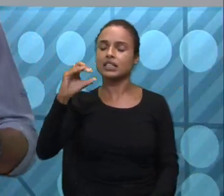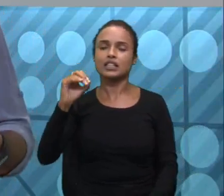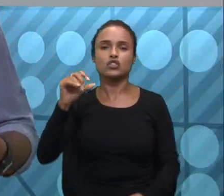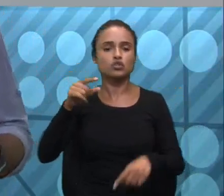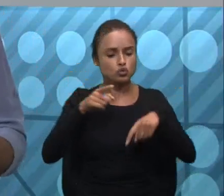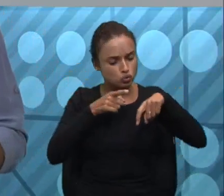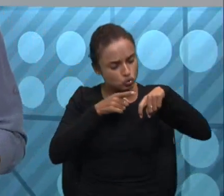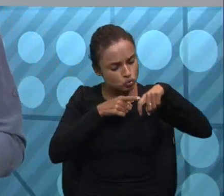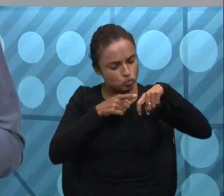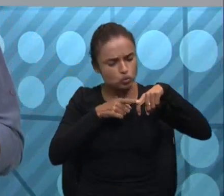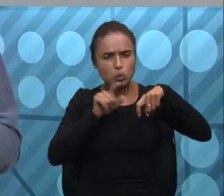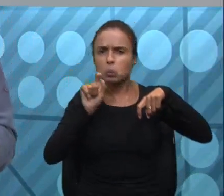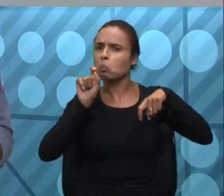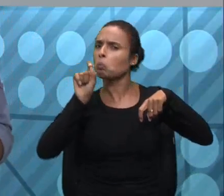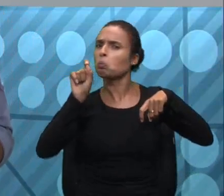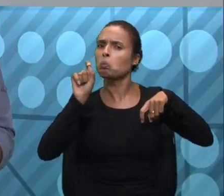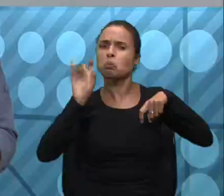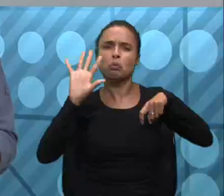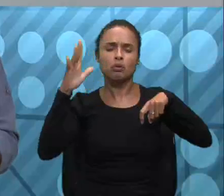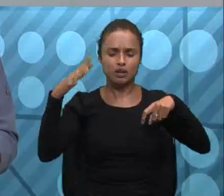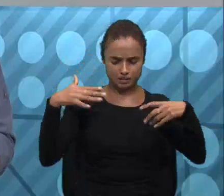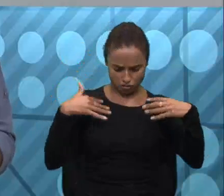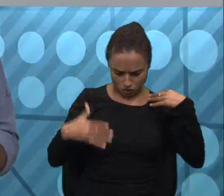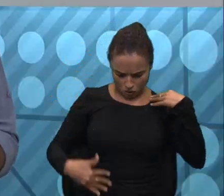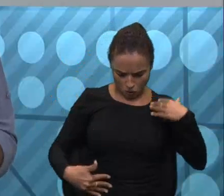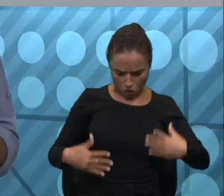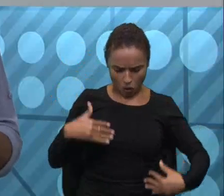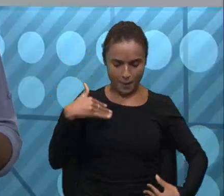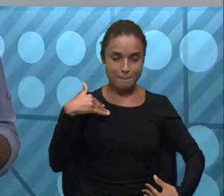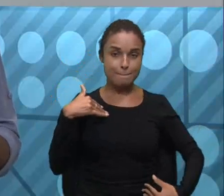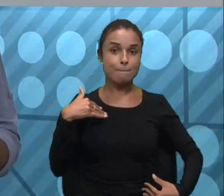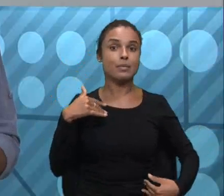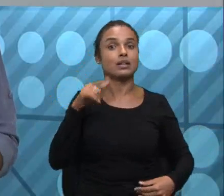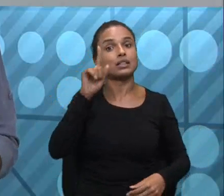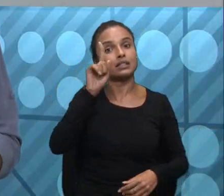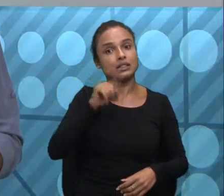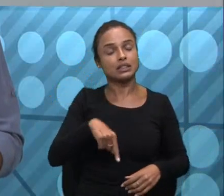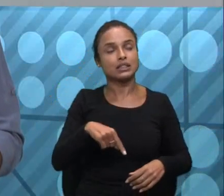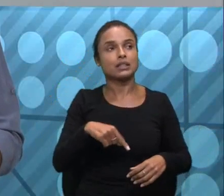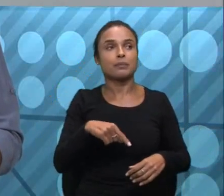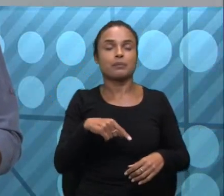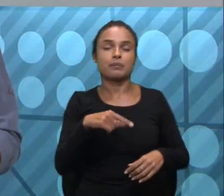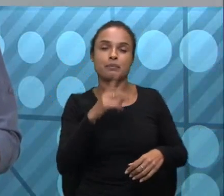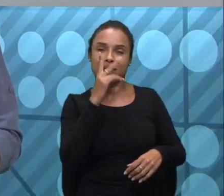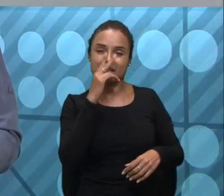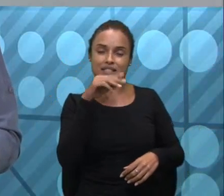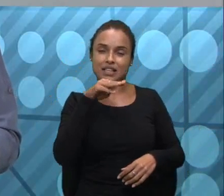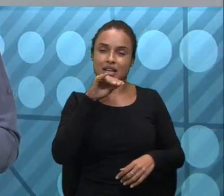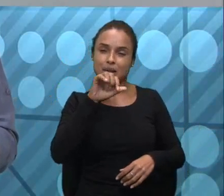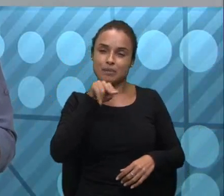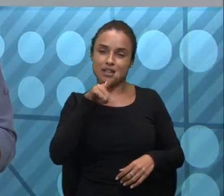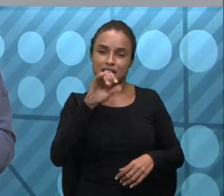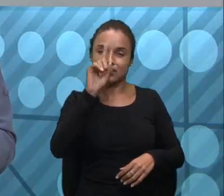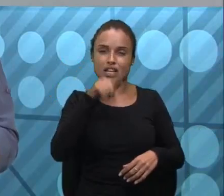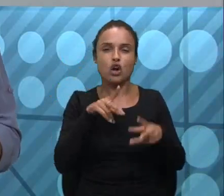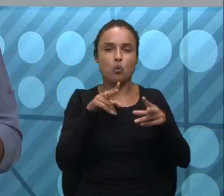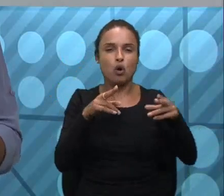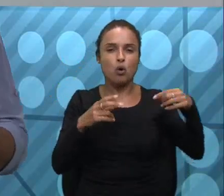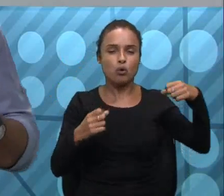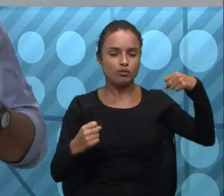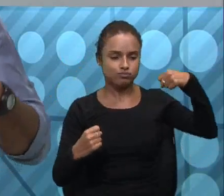funciona muito, tá, na estabilidade do joelho e para amortecer impacto, tá?